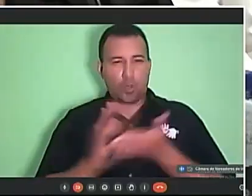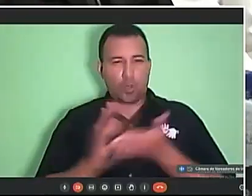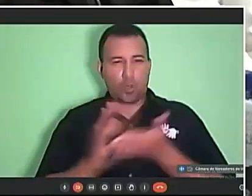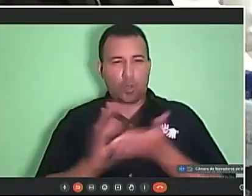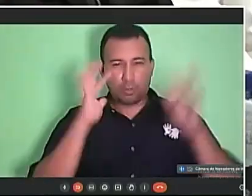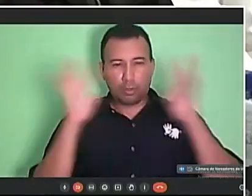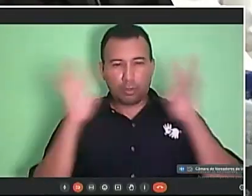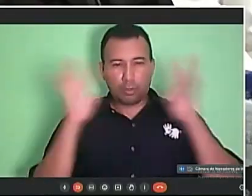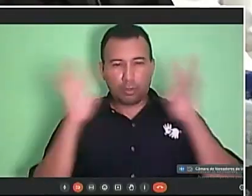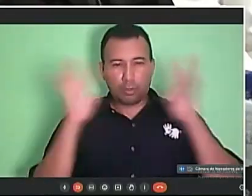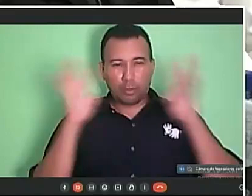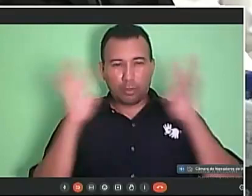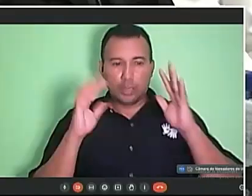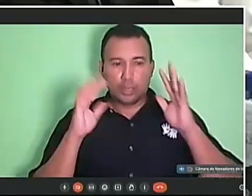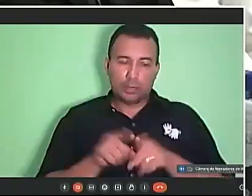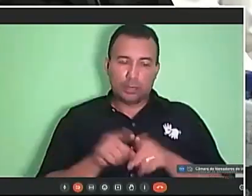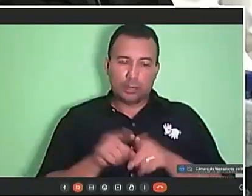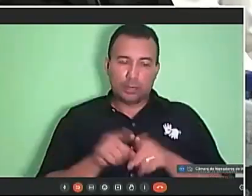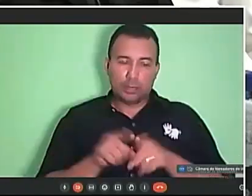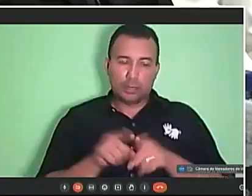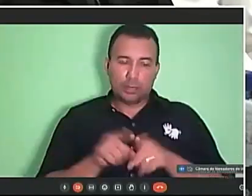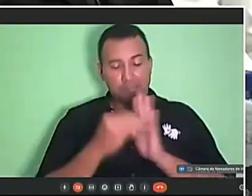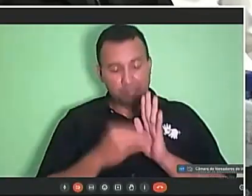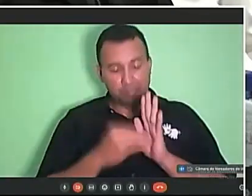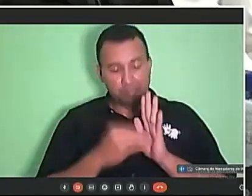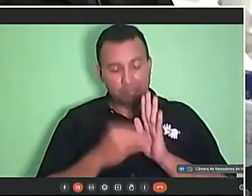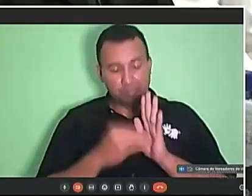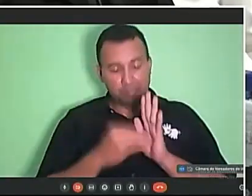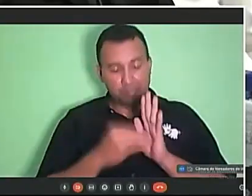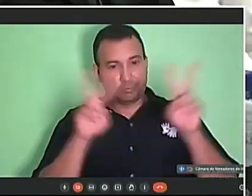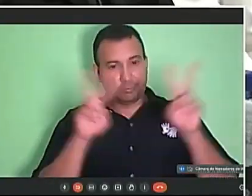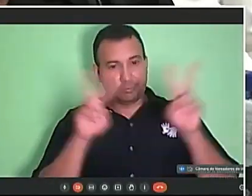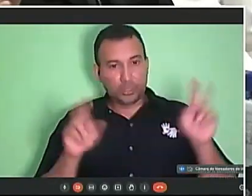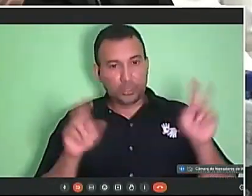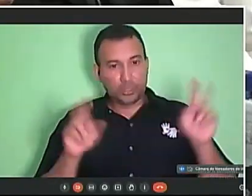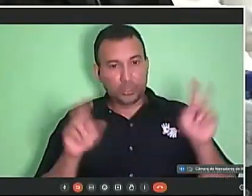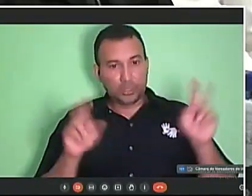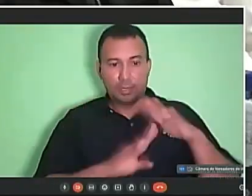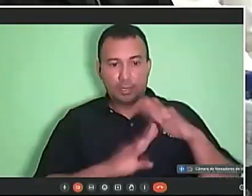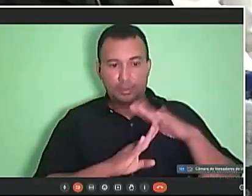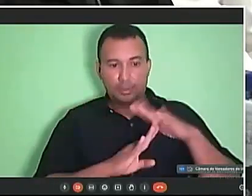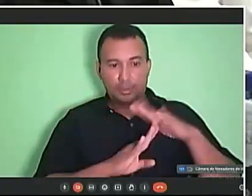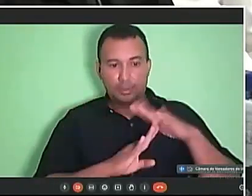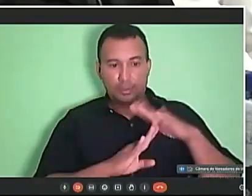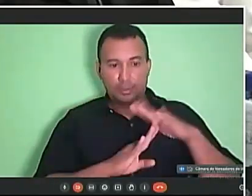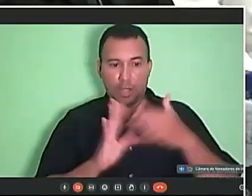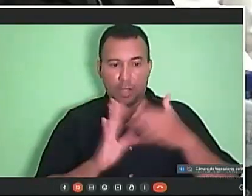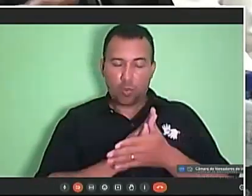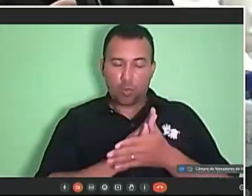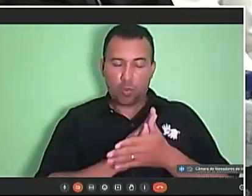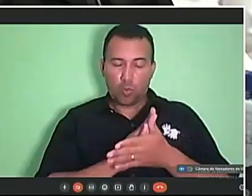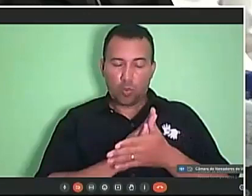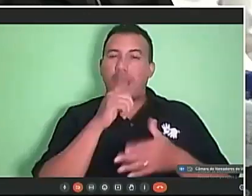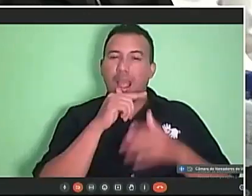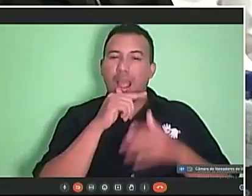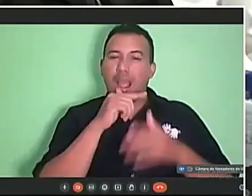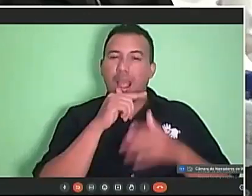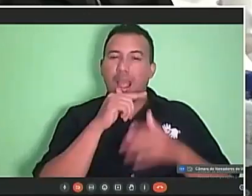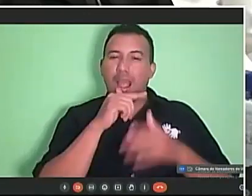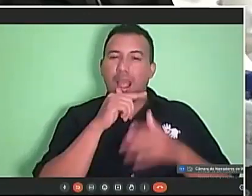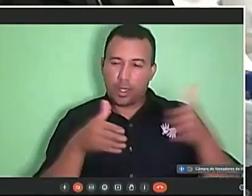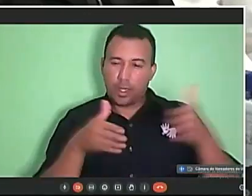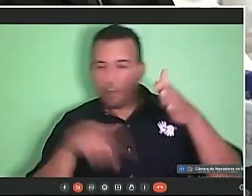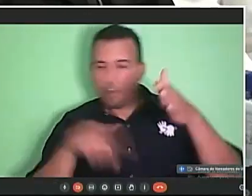a Corprere coloca muito bem essa situação de limitar algum nível do rio que não tem algum nível que não pode ser